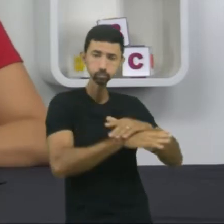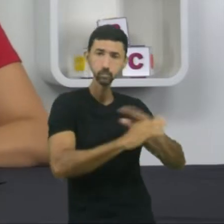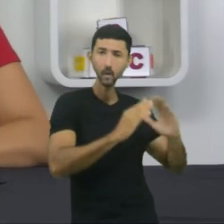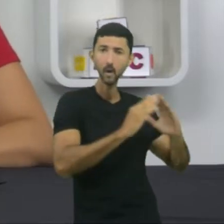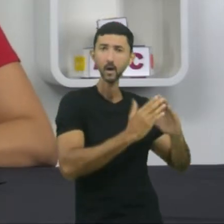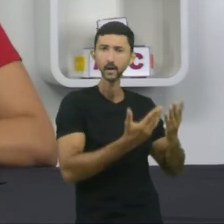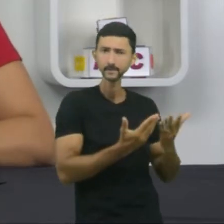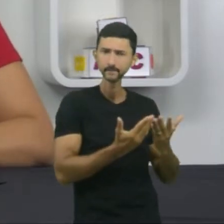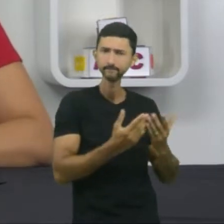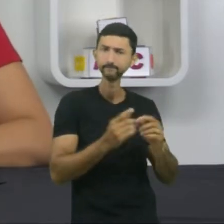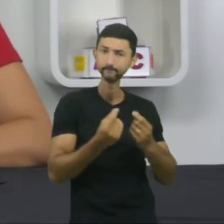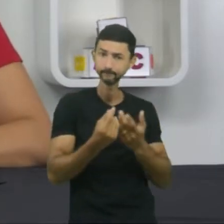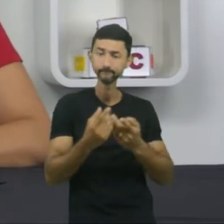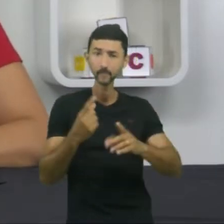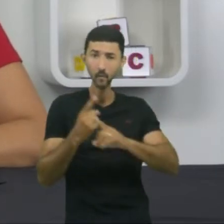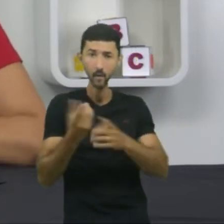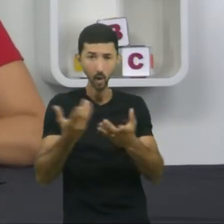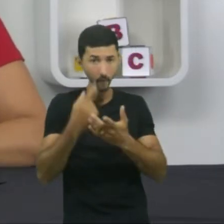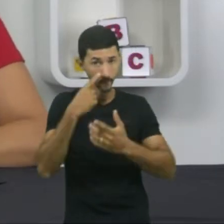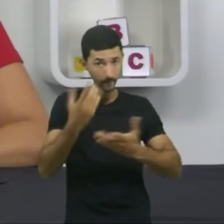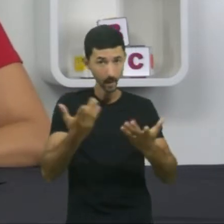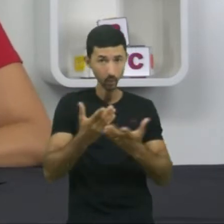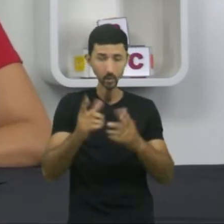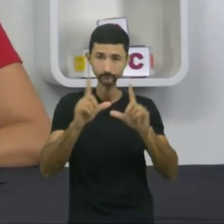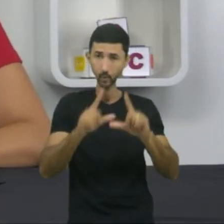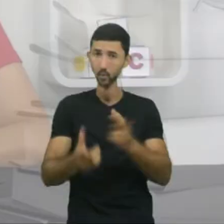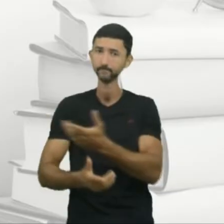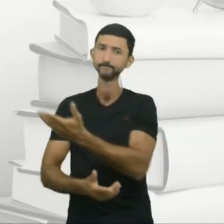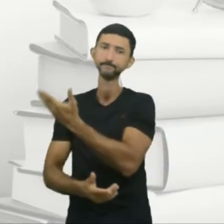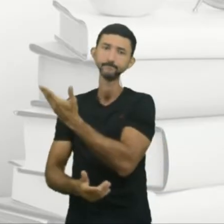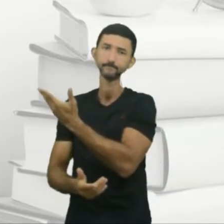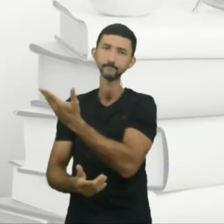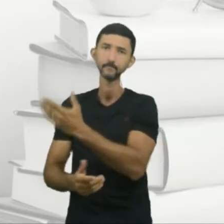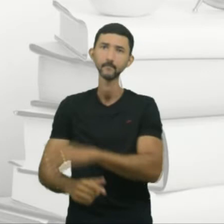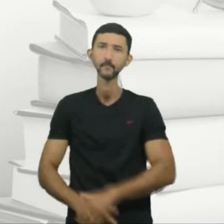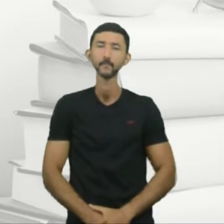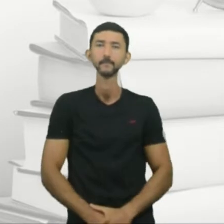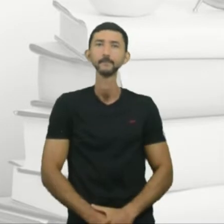Então a gente vai descobrir isso agora. Vamos lá para a tela?